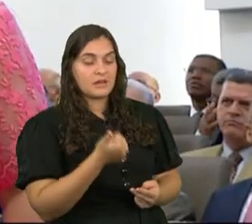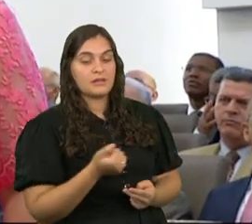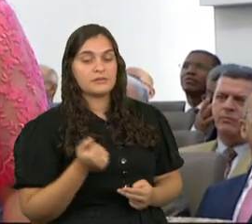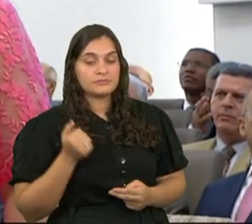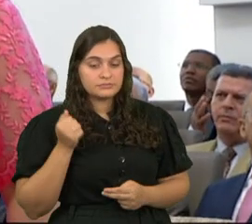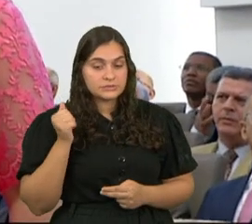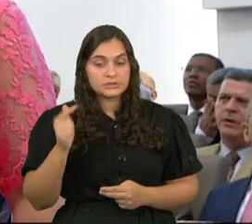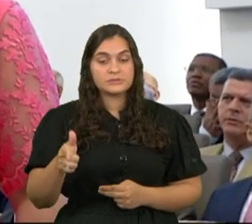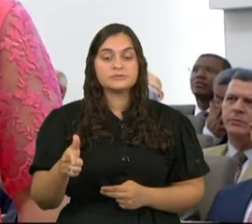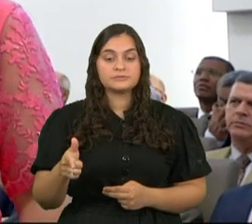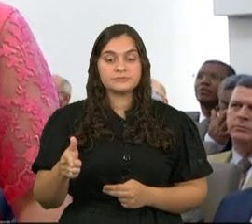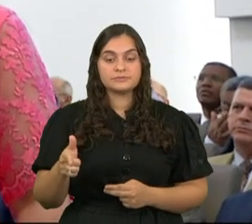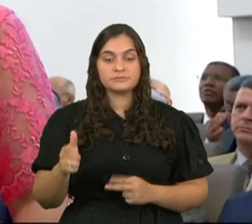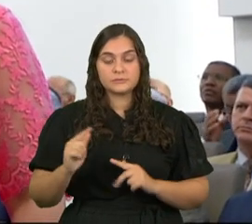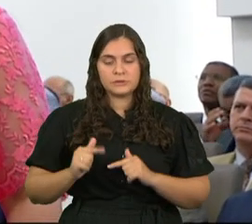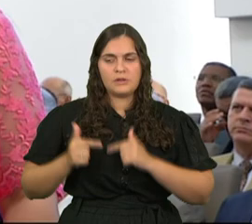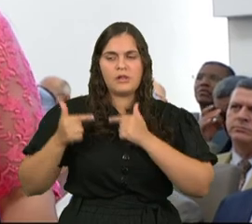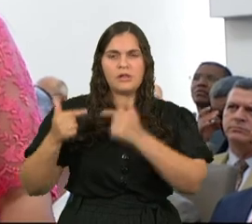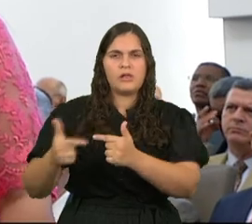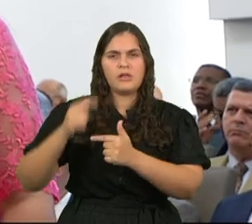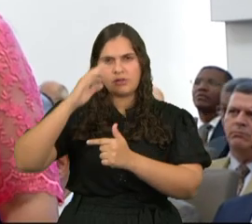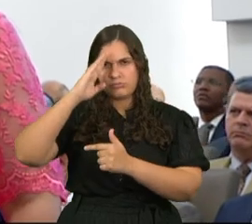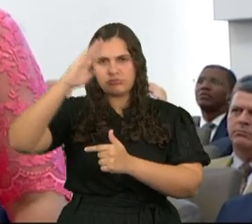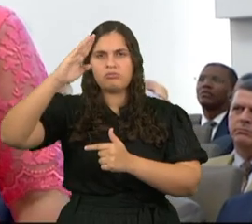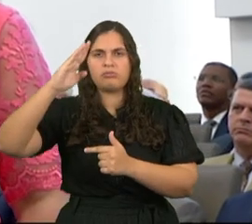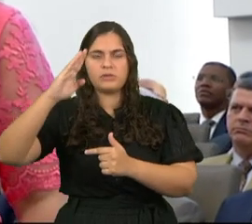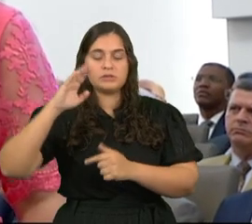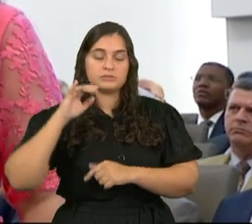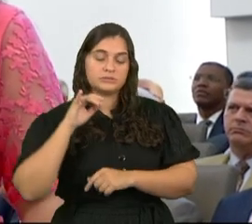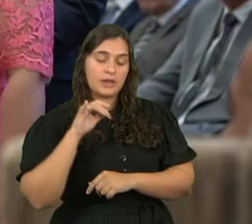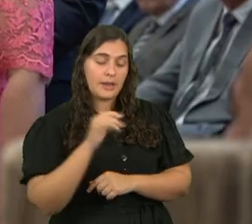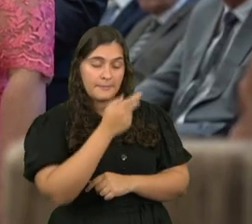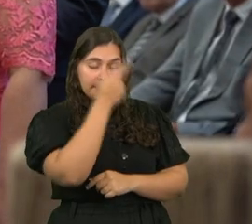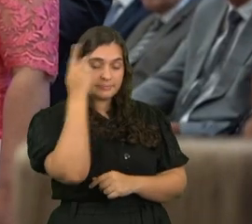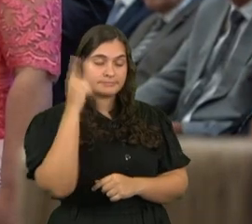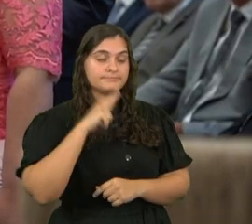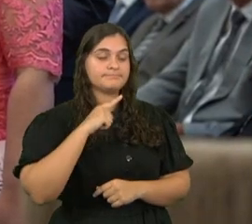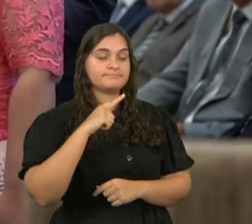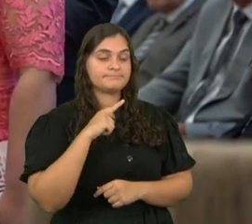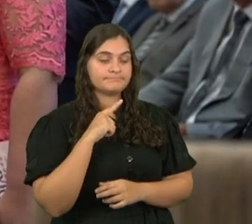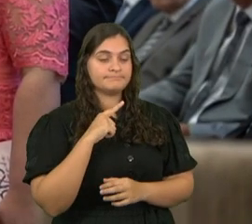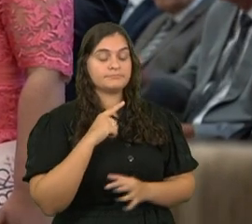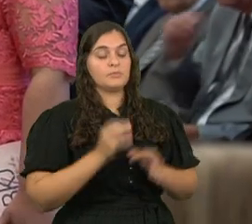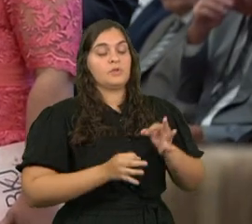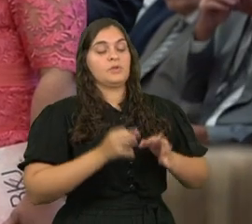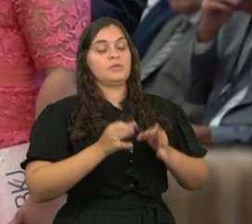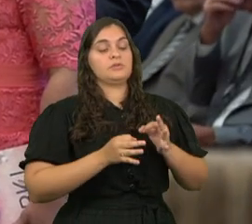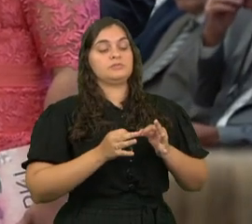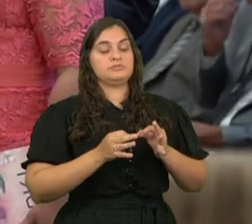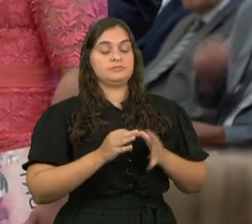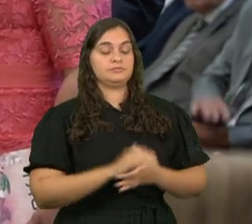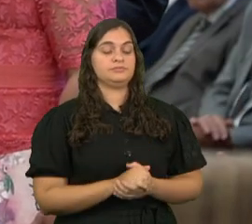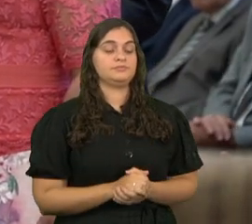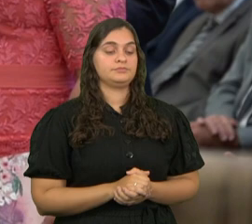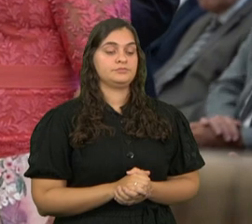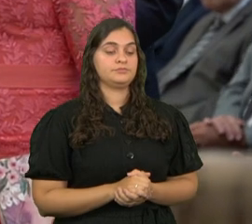guerreiro. Quem tem domínio próprio é melhor que aquele que conquista uma